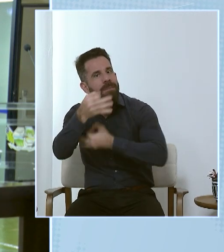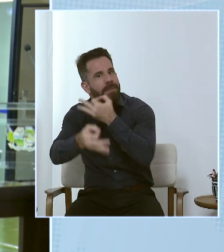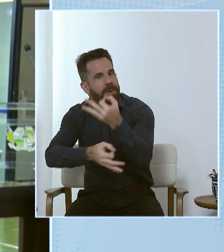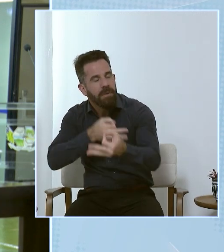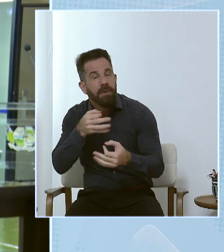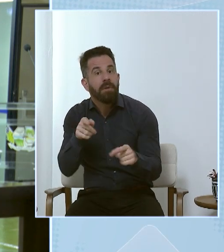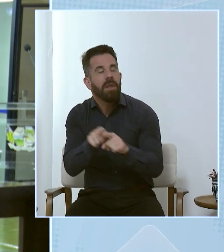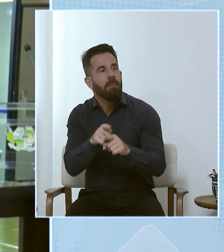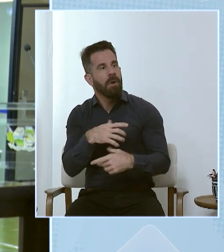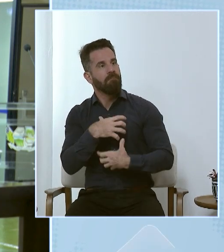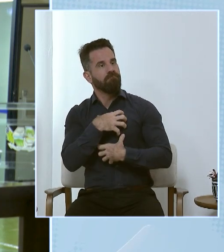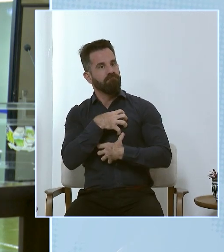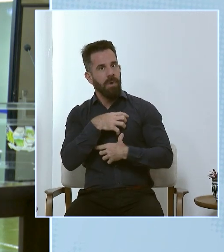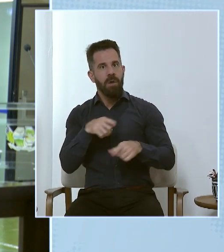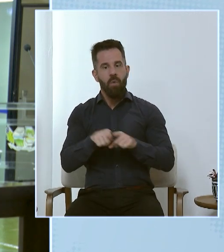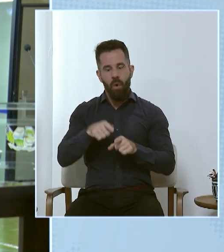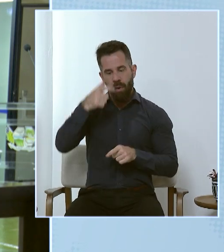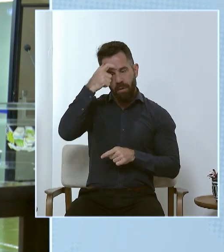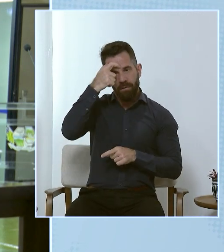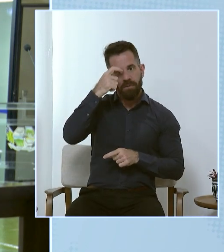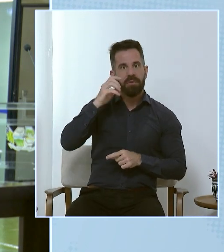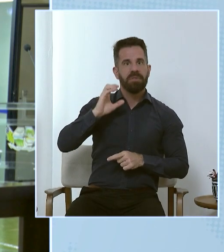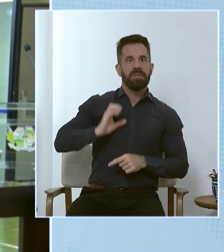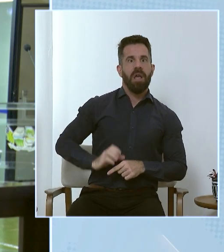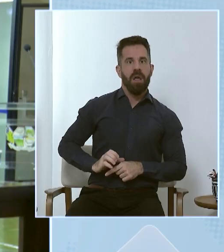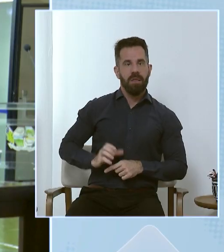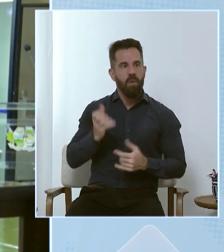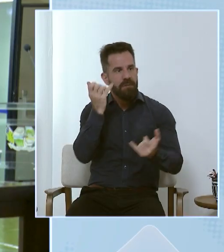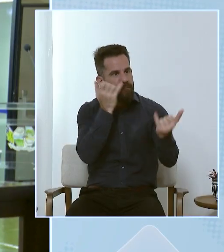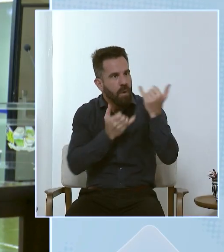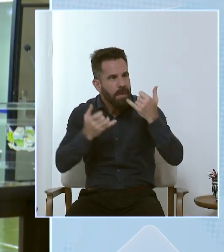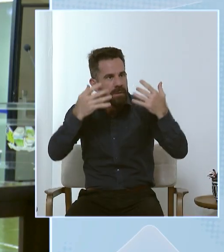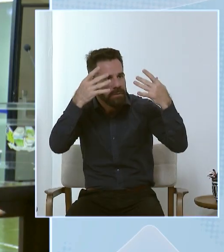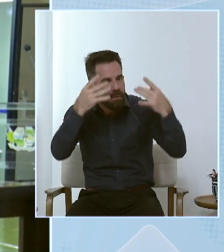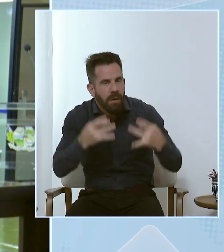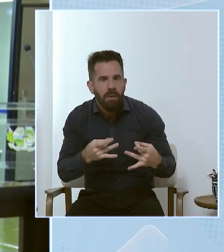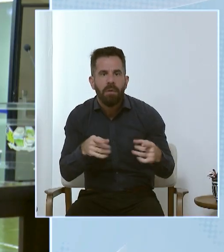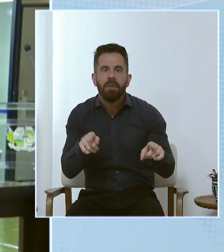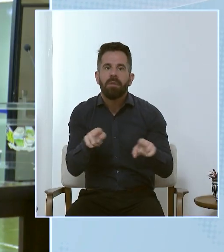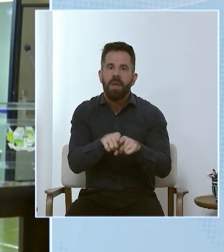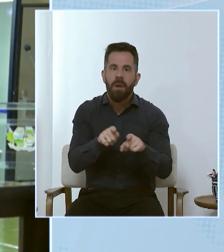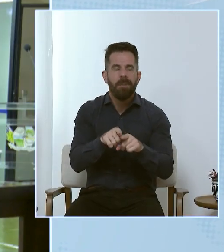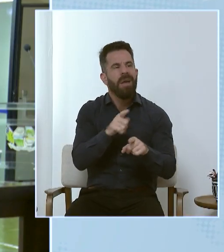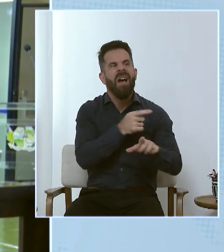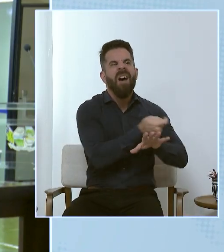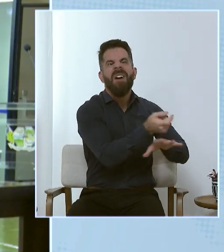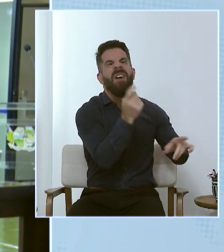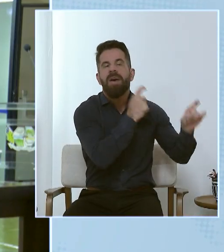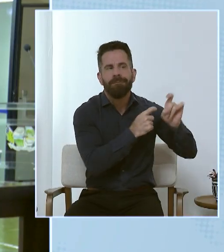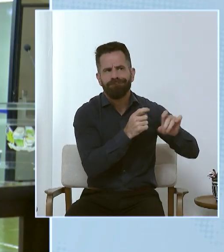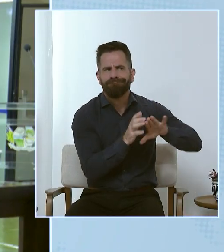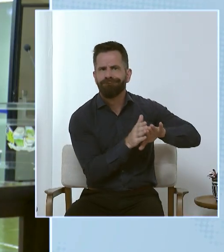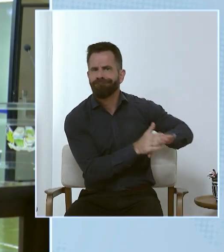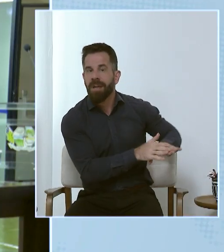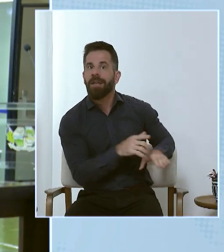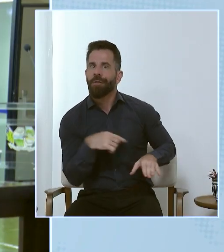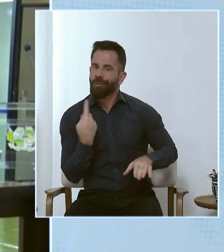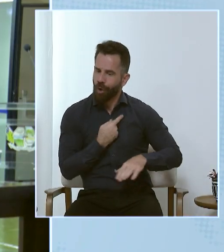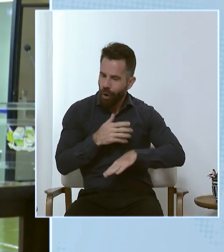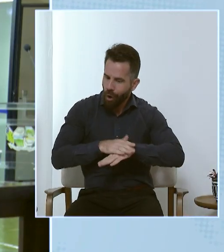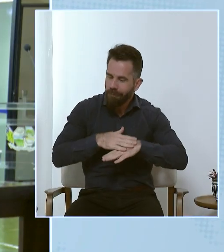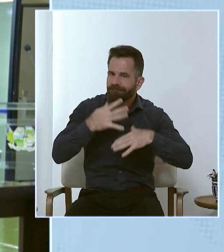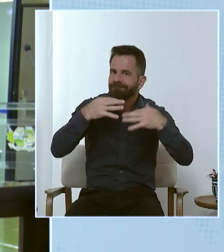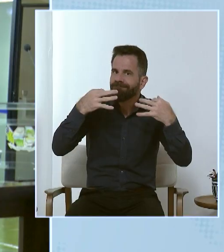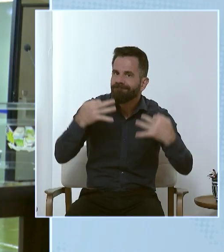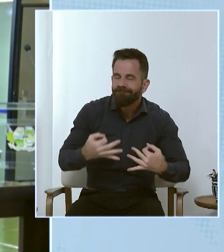sua cidadania garantida por meio das informações, ao contrário da desinformação que muitas vezes a gente vê, né, possam chegar